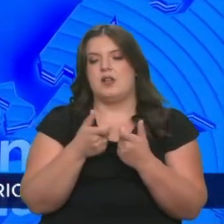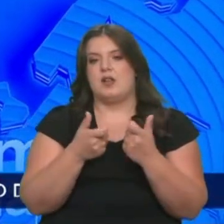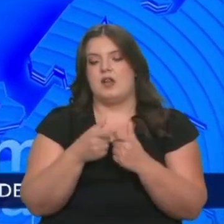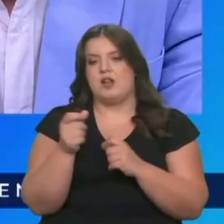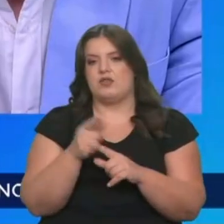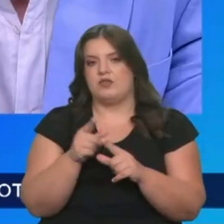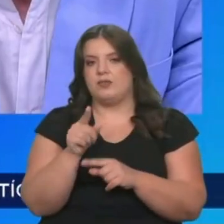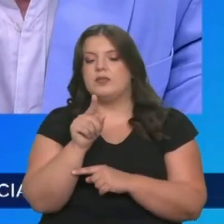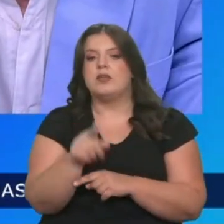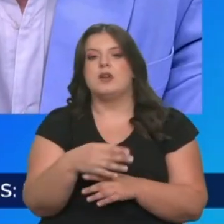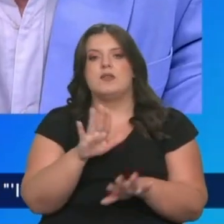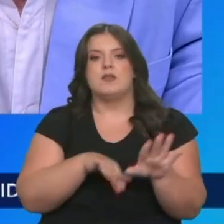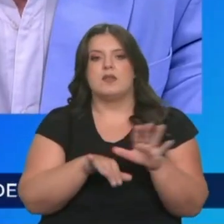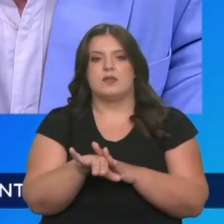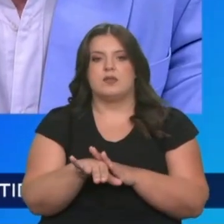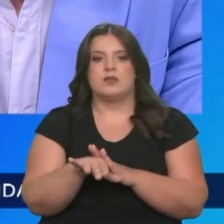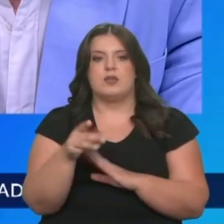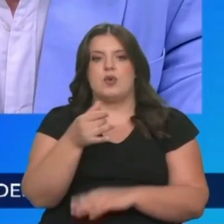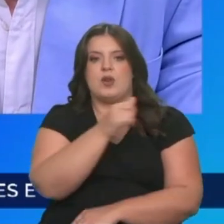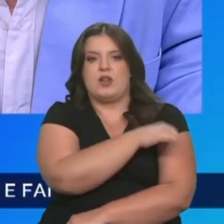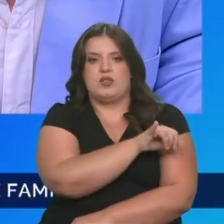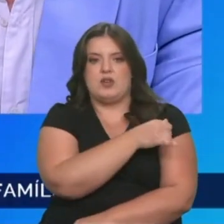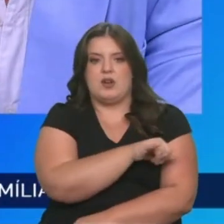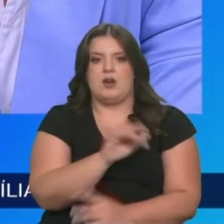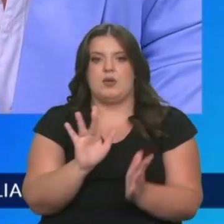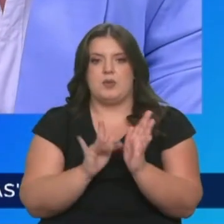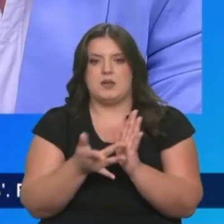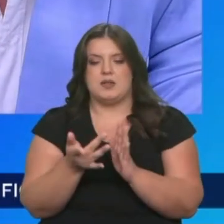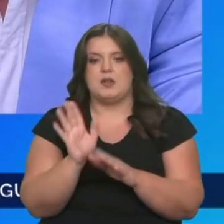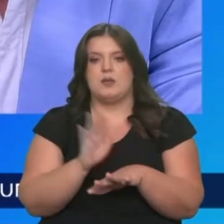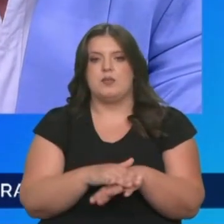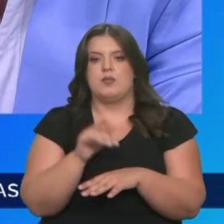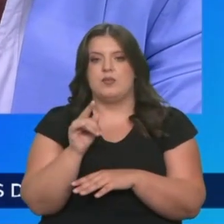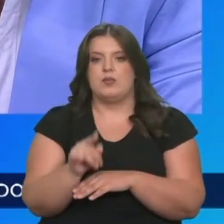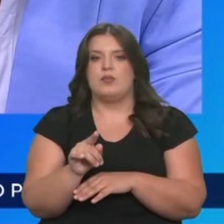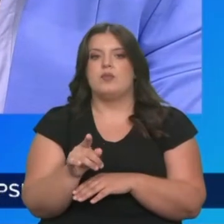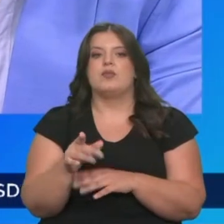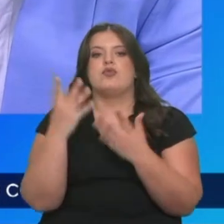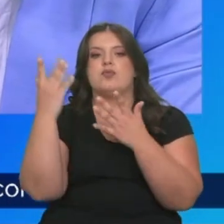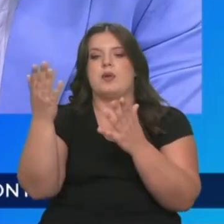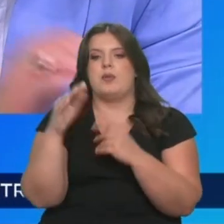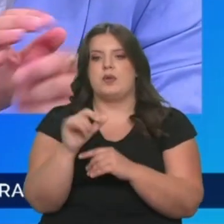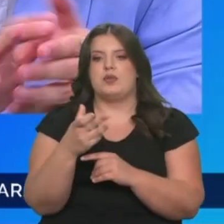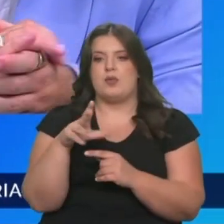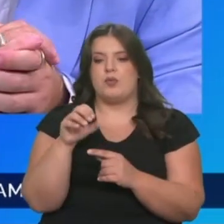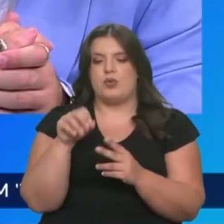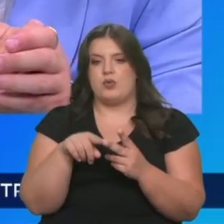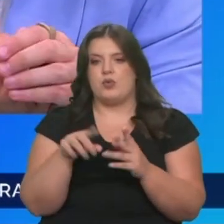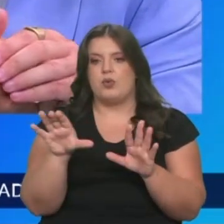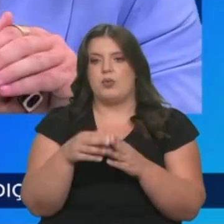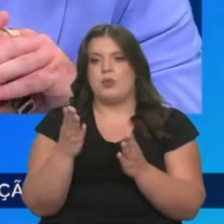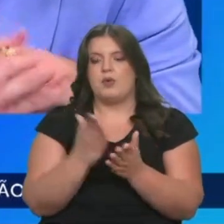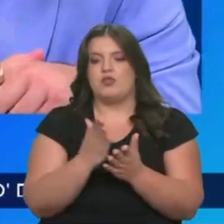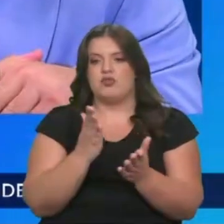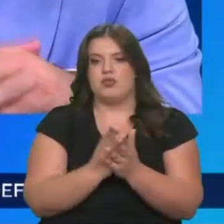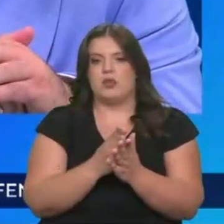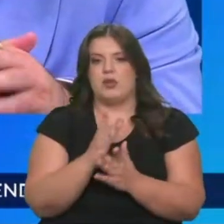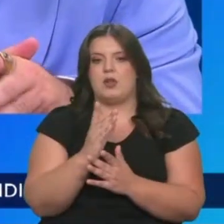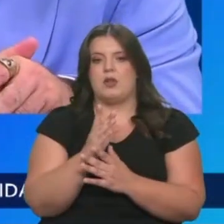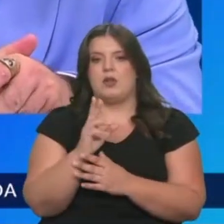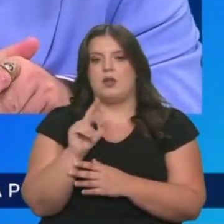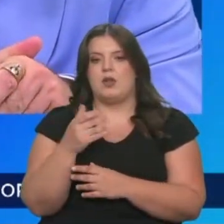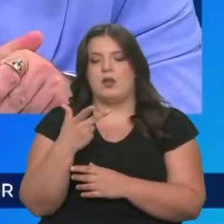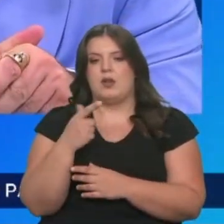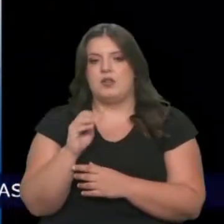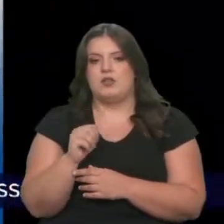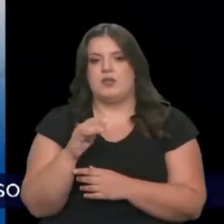que se realizaram no Rio de Janeiro, no Brasil, e, portanto, os parabéns ao Bruno Ralha, do agrupamento de escolas Alcaides